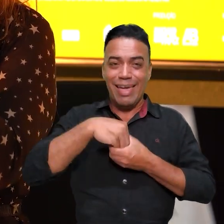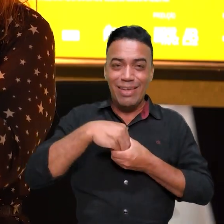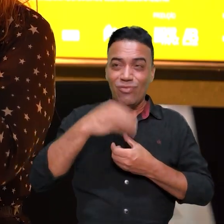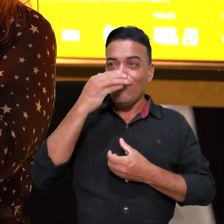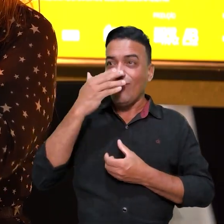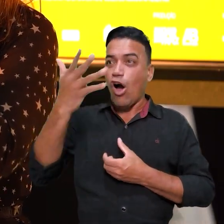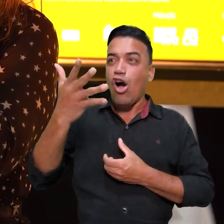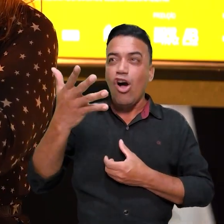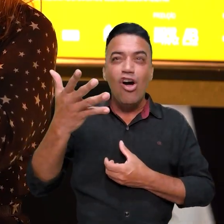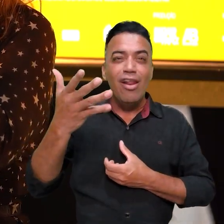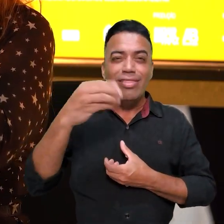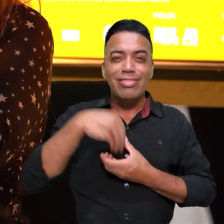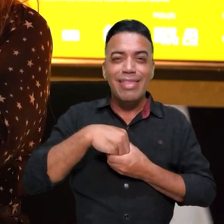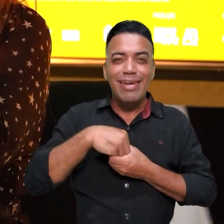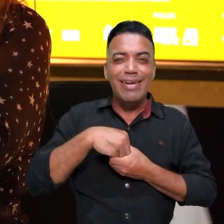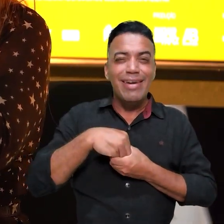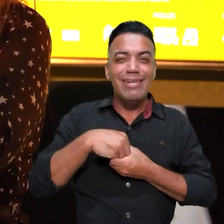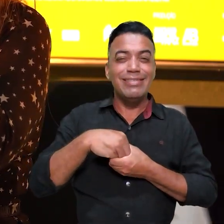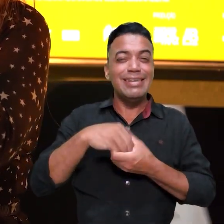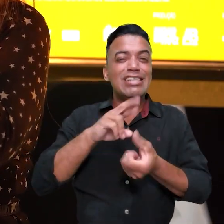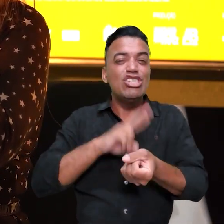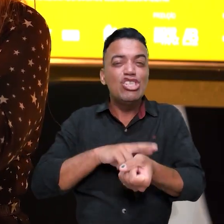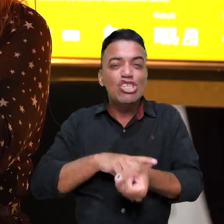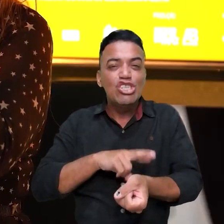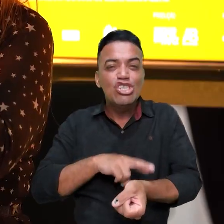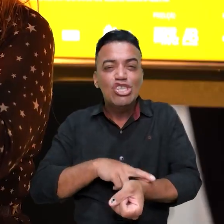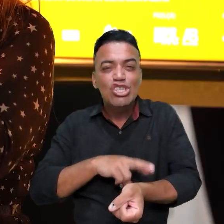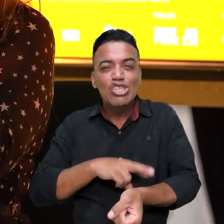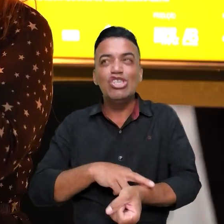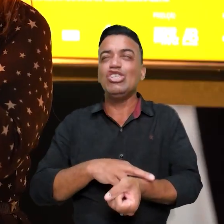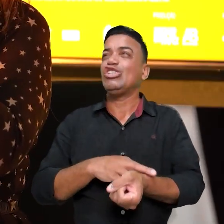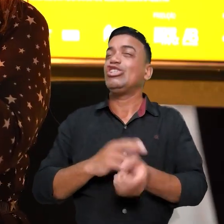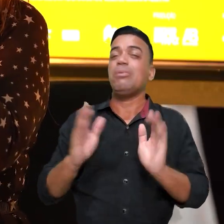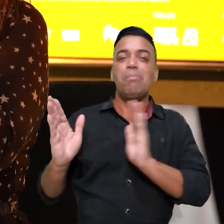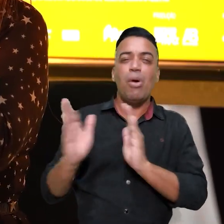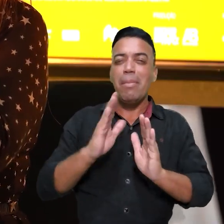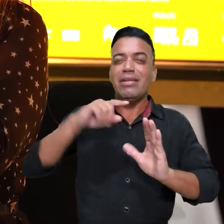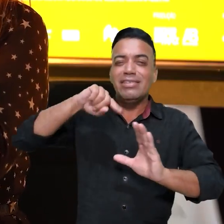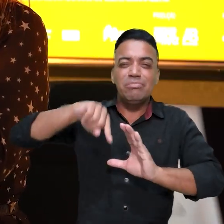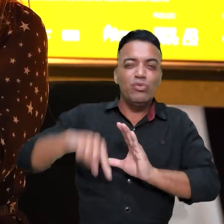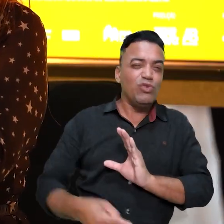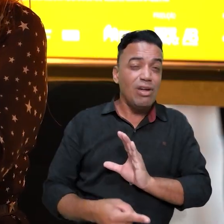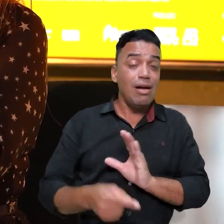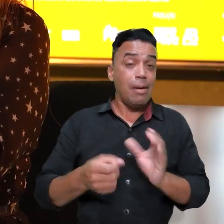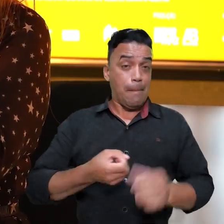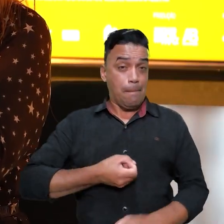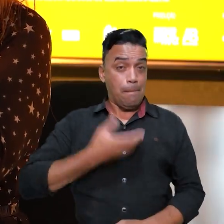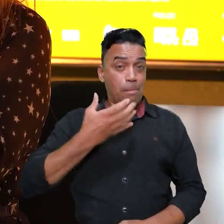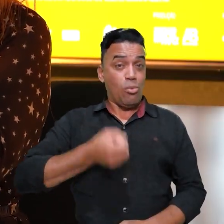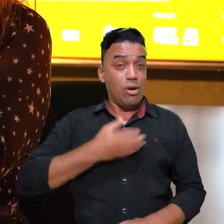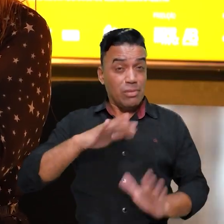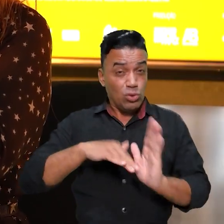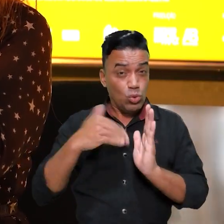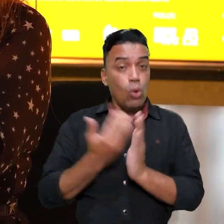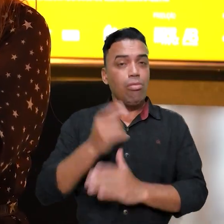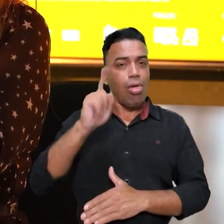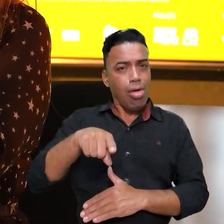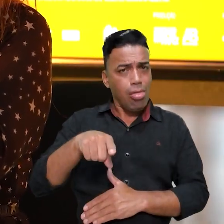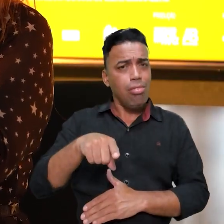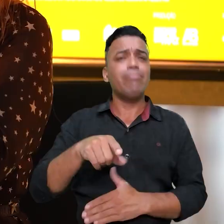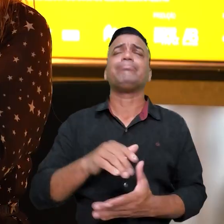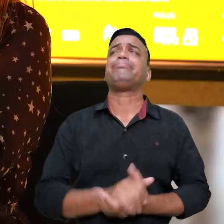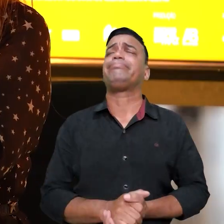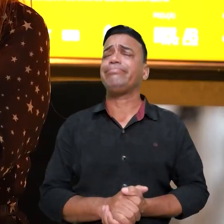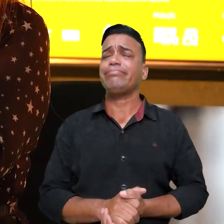esse ritmo, esse momento, esse mergulho. E o poema inteiro é sobre isso. E